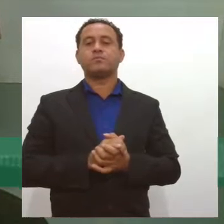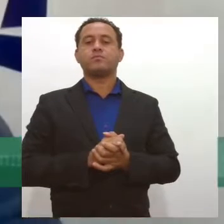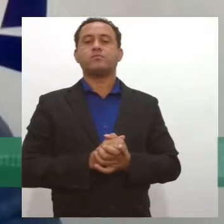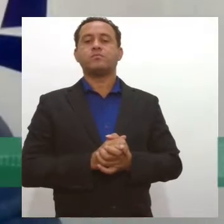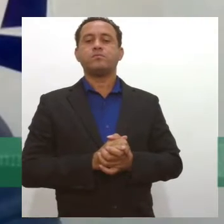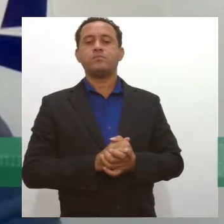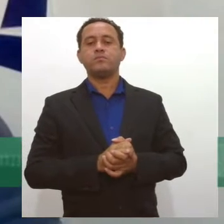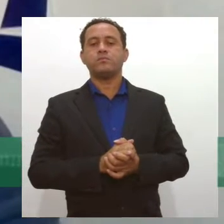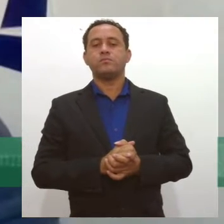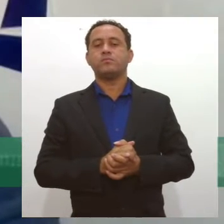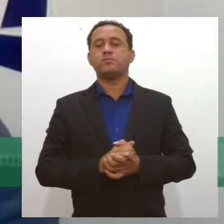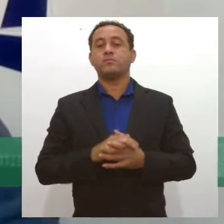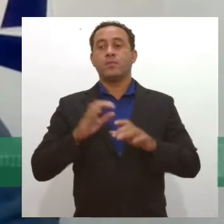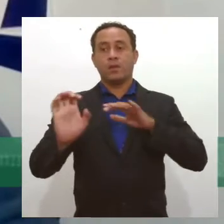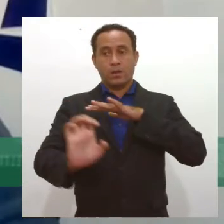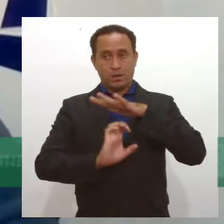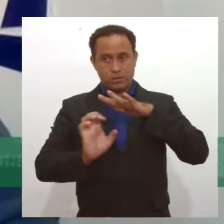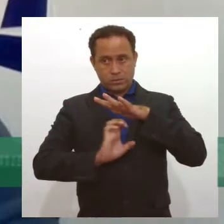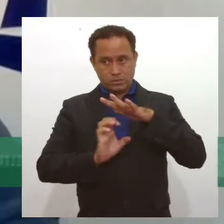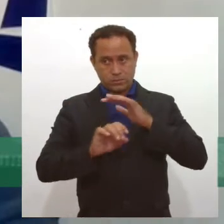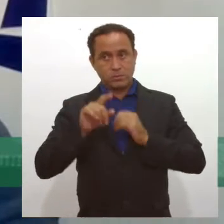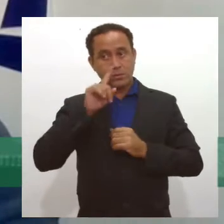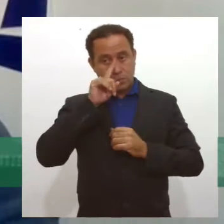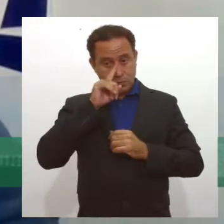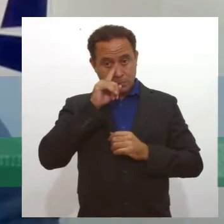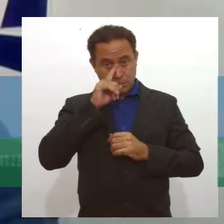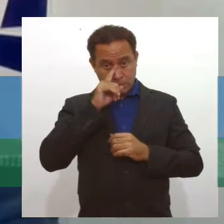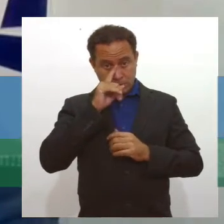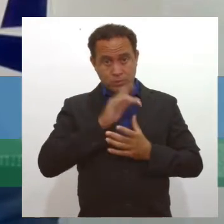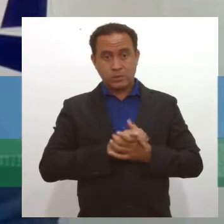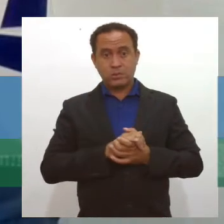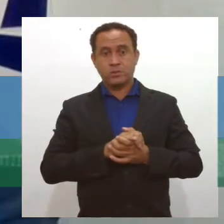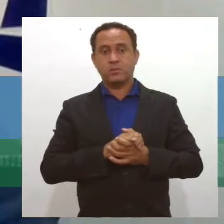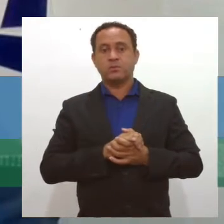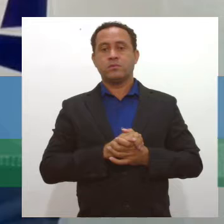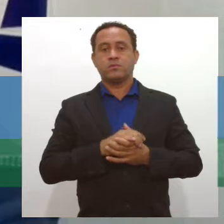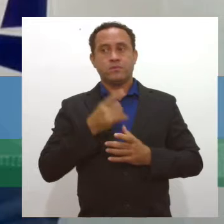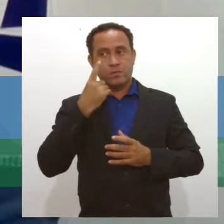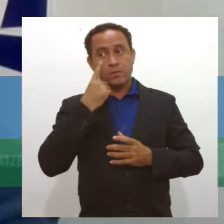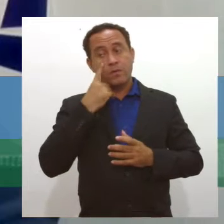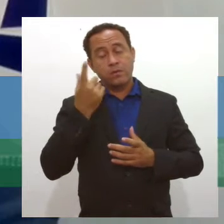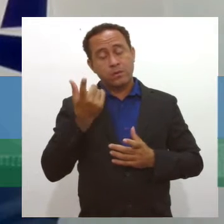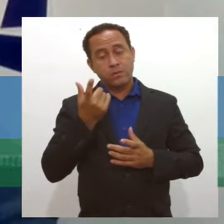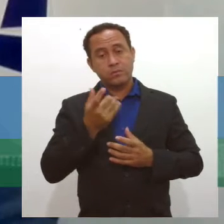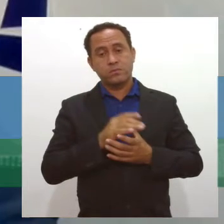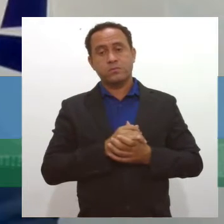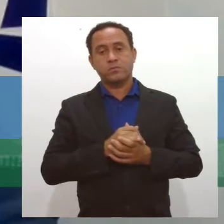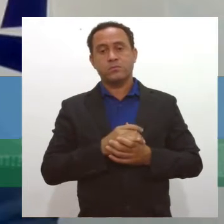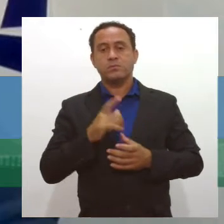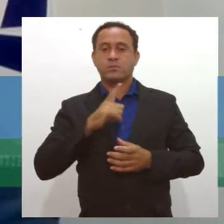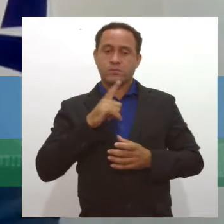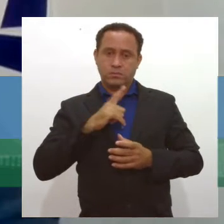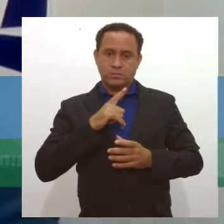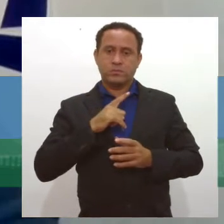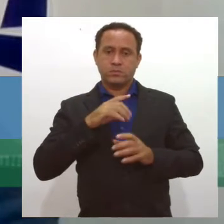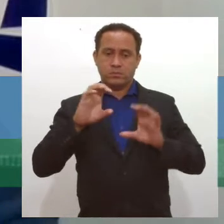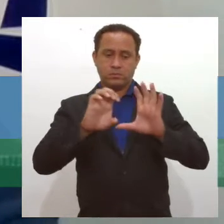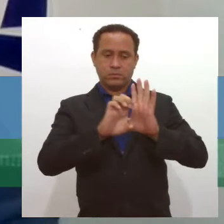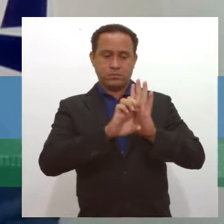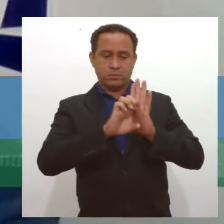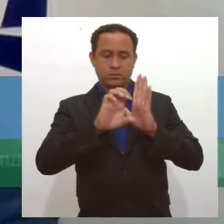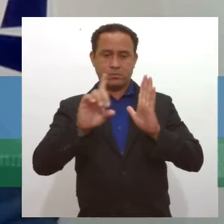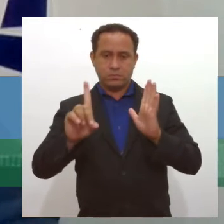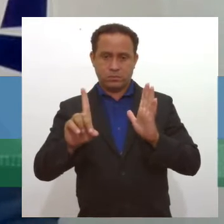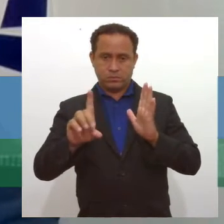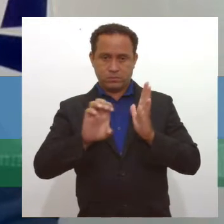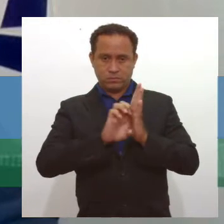Essas empresas, né, o risco dessas empresas vão ser atenuados, né, para que tenham editais que